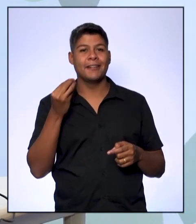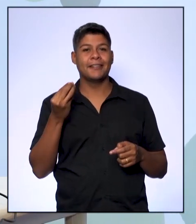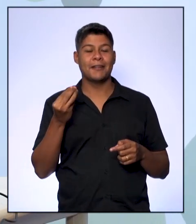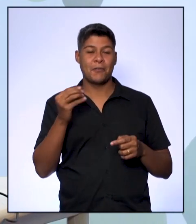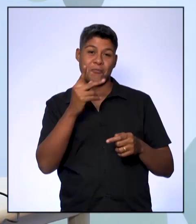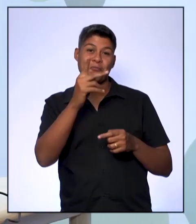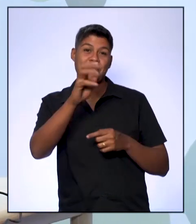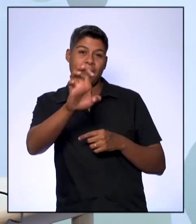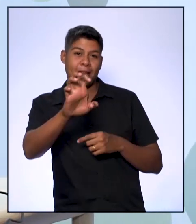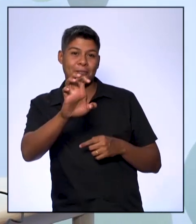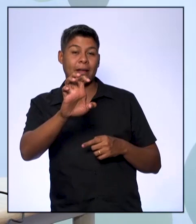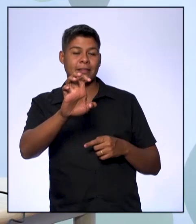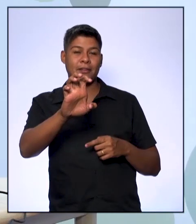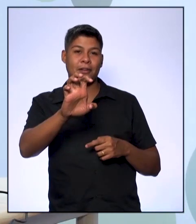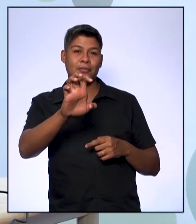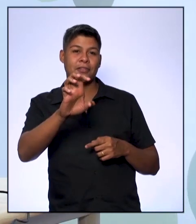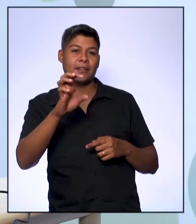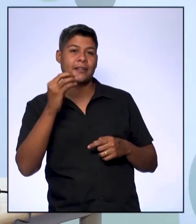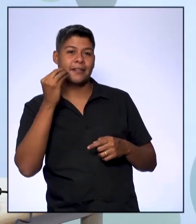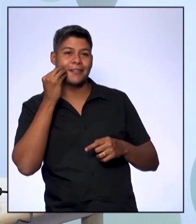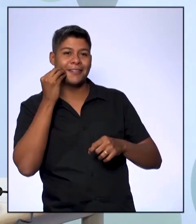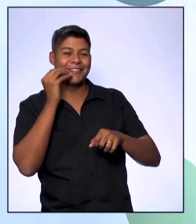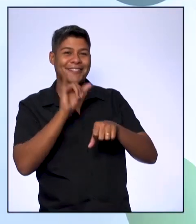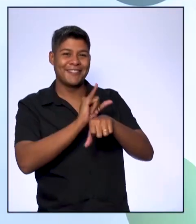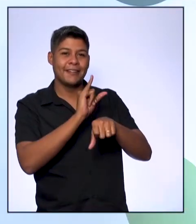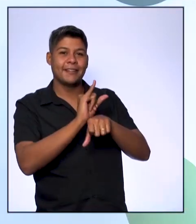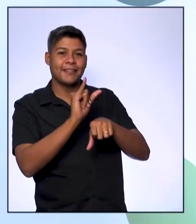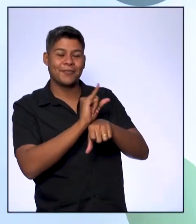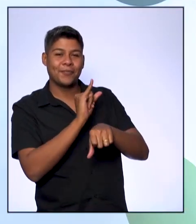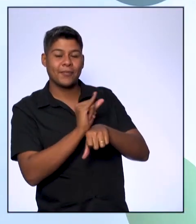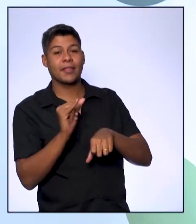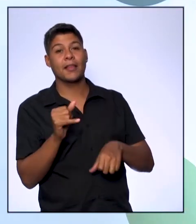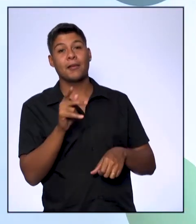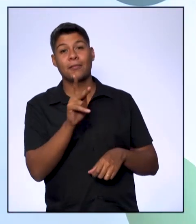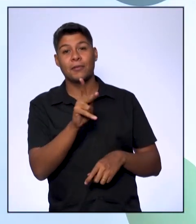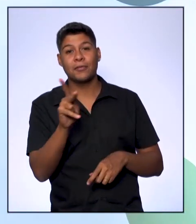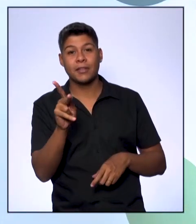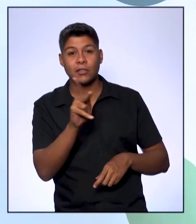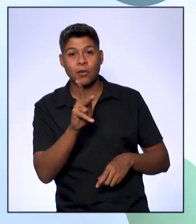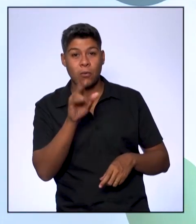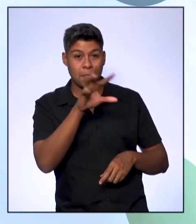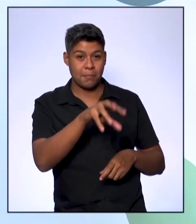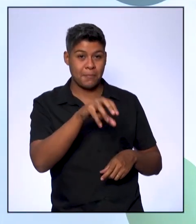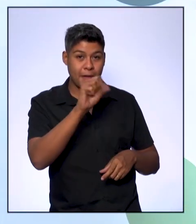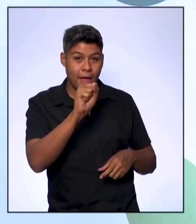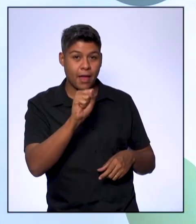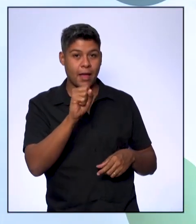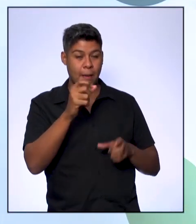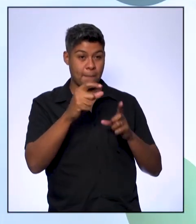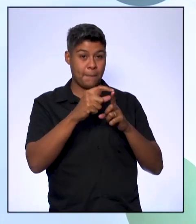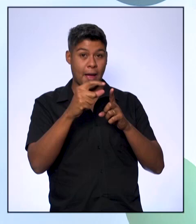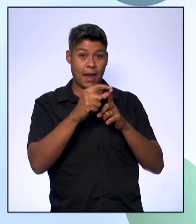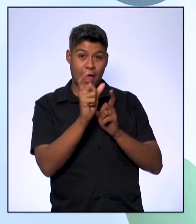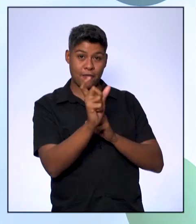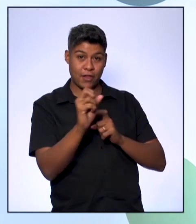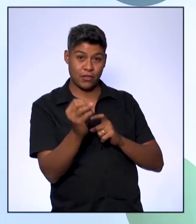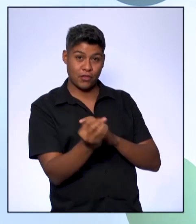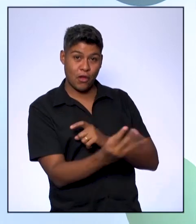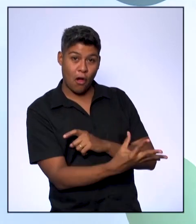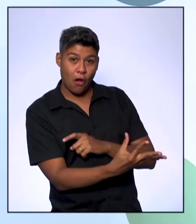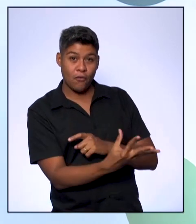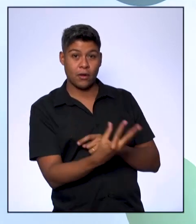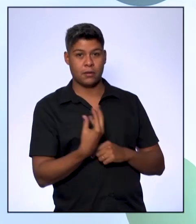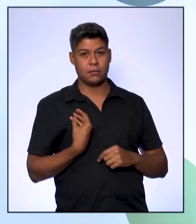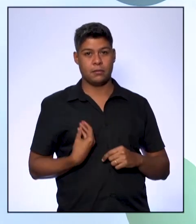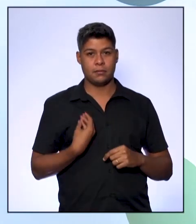colocou o pé porque é semelhante e e imagina a professora se a gente pegasse uma palavra nova para cada objeto novo